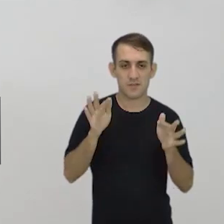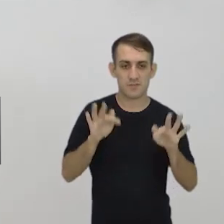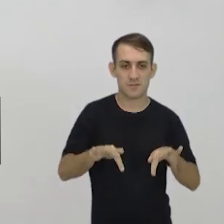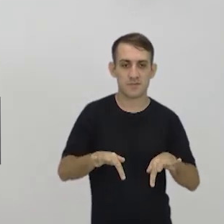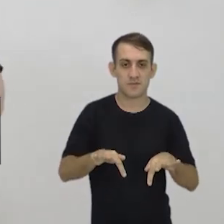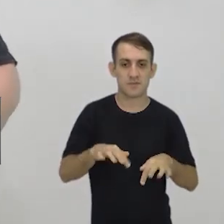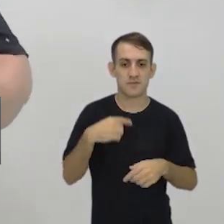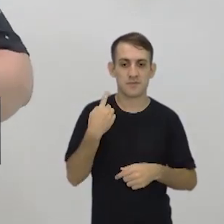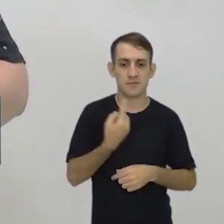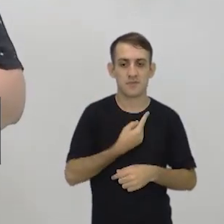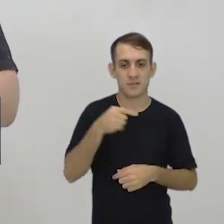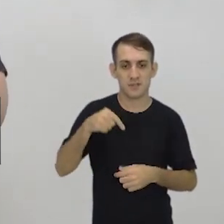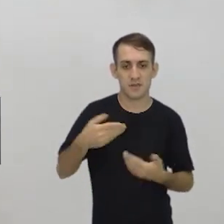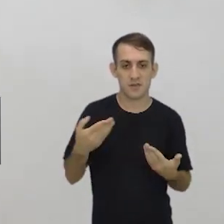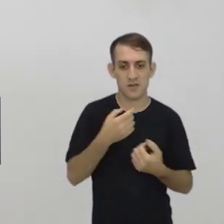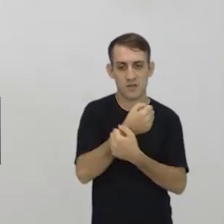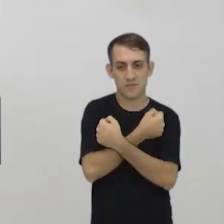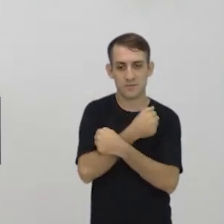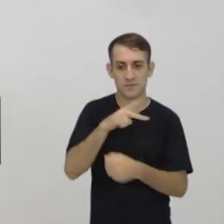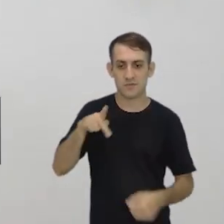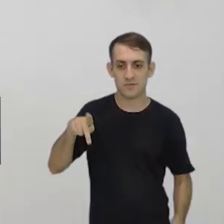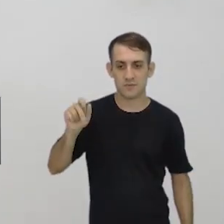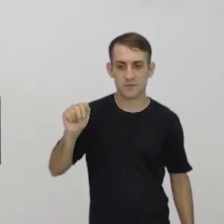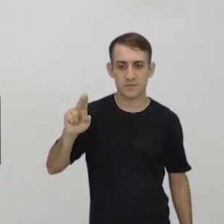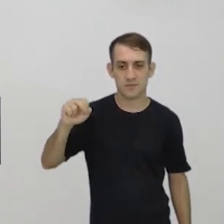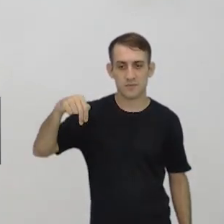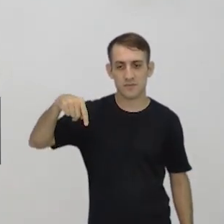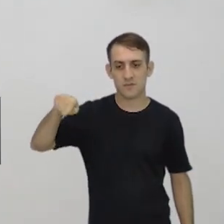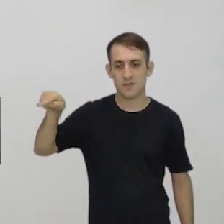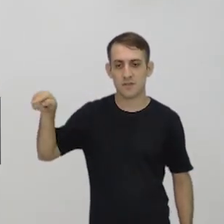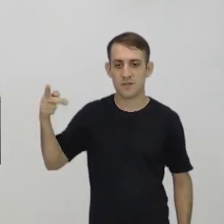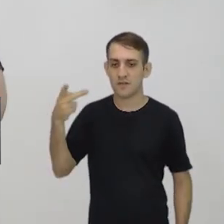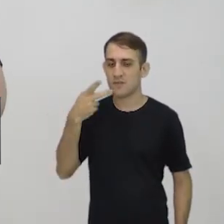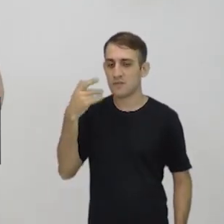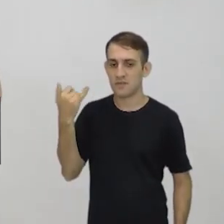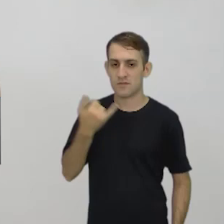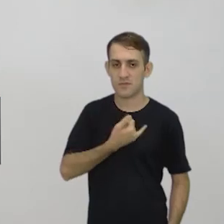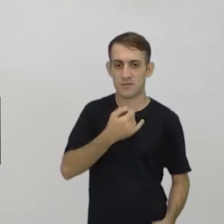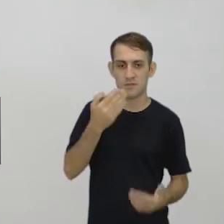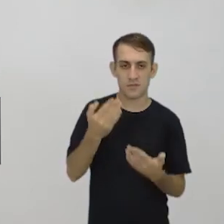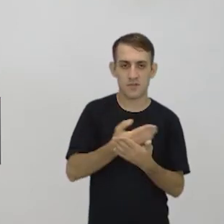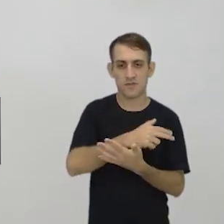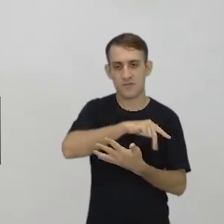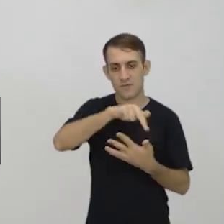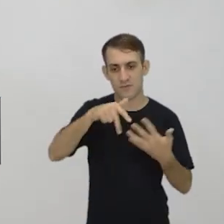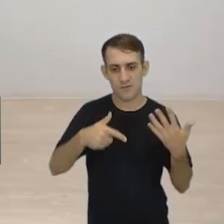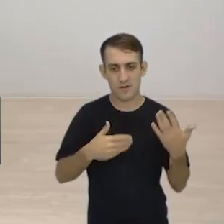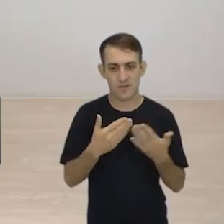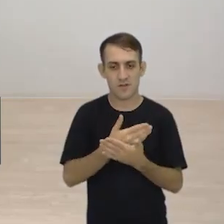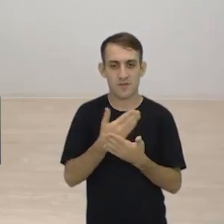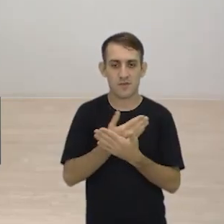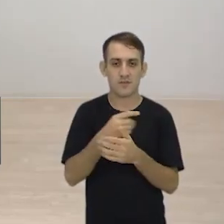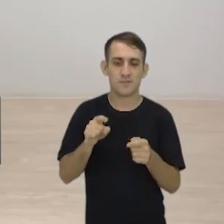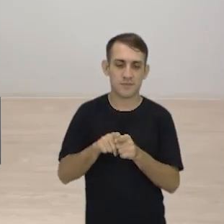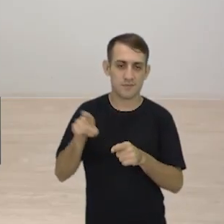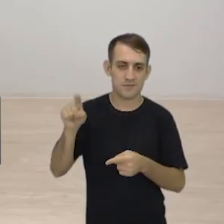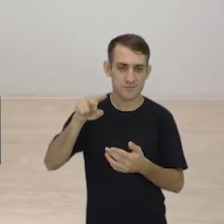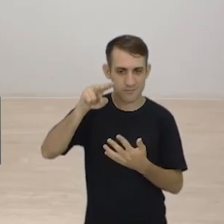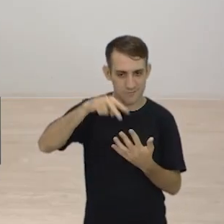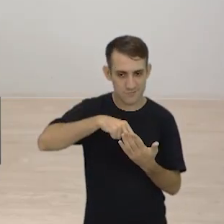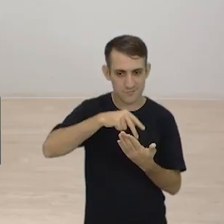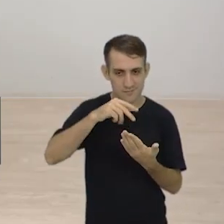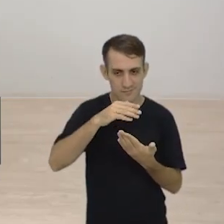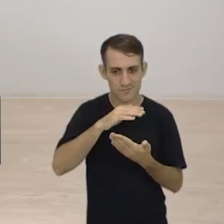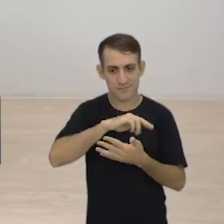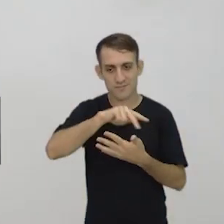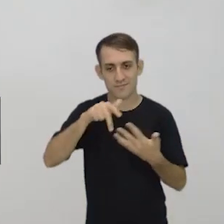Terminou. Só vou mandar aqui um abraço para o Cauã, que falou para a gente que leu vários, e o Alto da Compadecida que ele está lendo muito agora. Legal, né? Muito legal